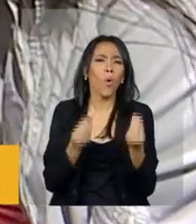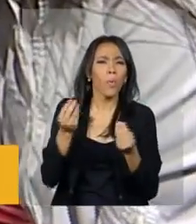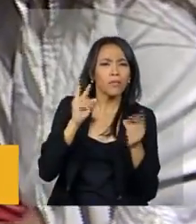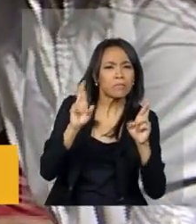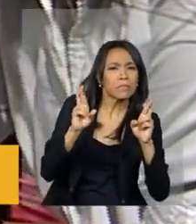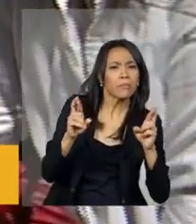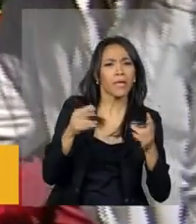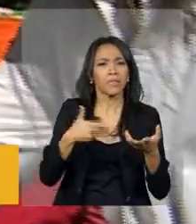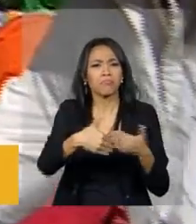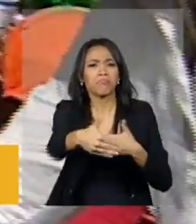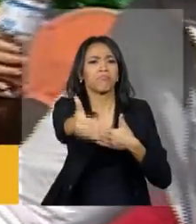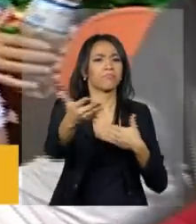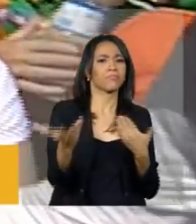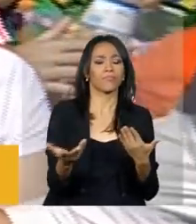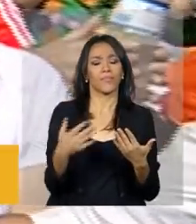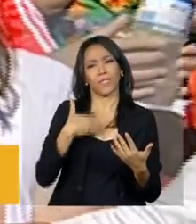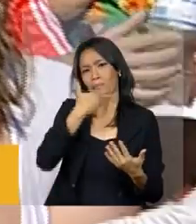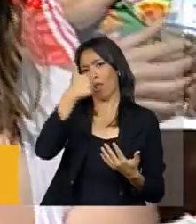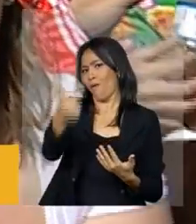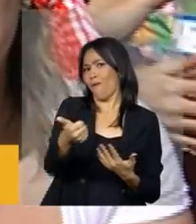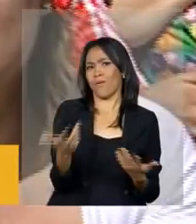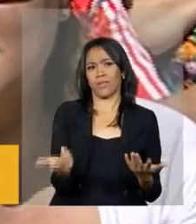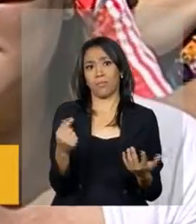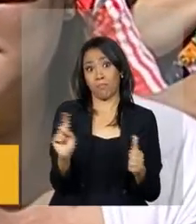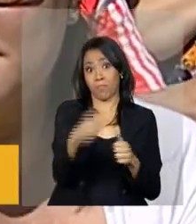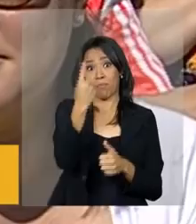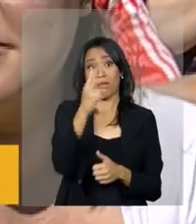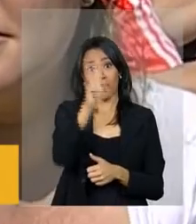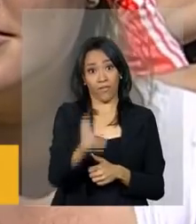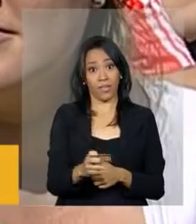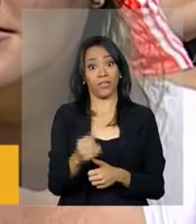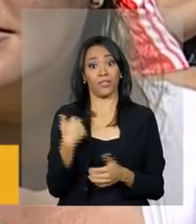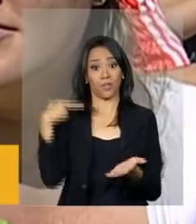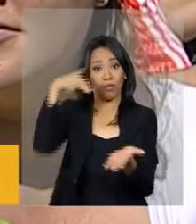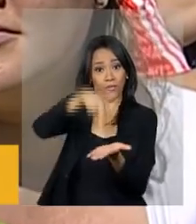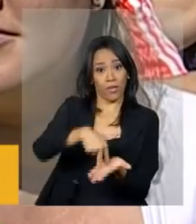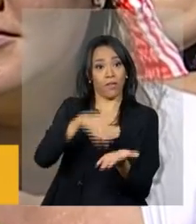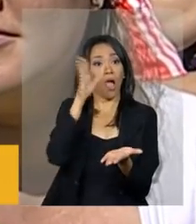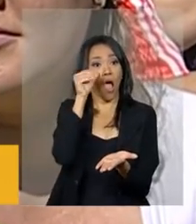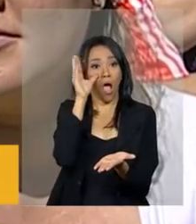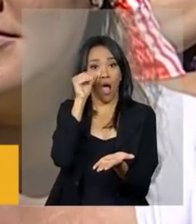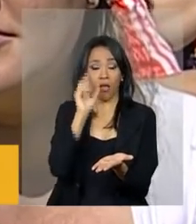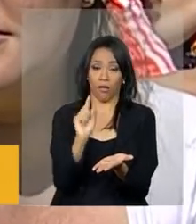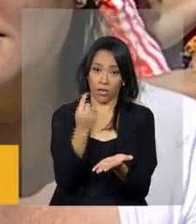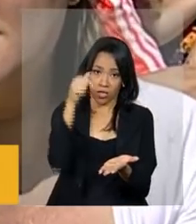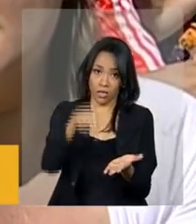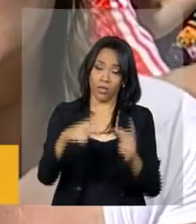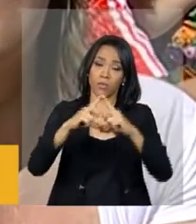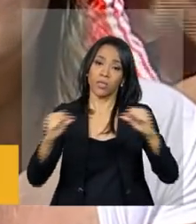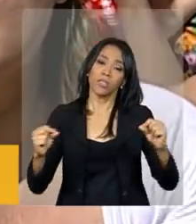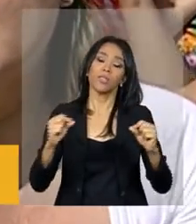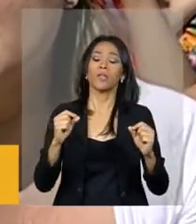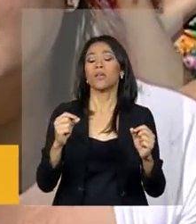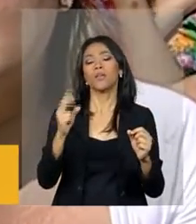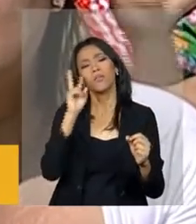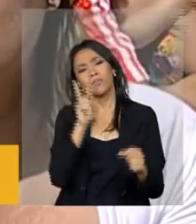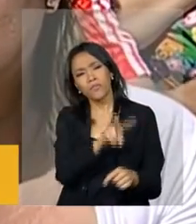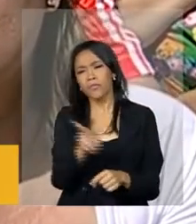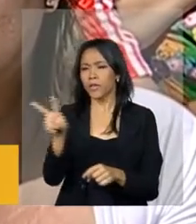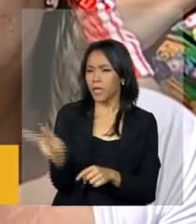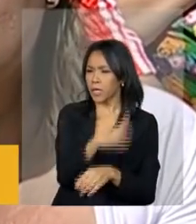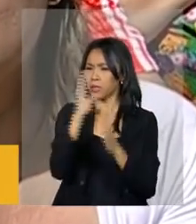desfile? As expectativas são as melhores possíveis. É a primeira vez que eu venho em desfile em Brasília, né? E poder ver as